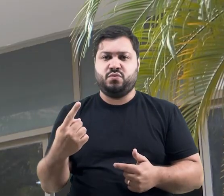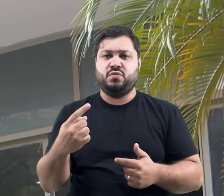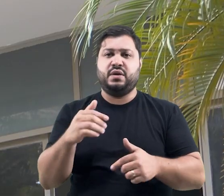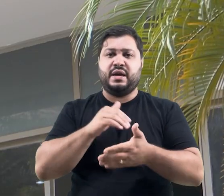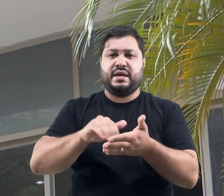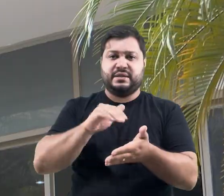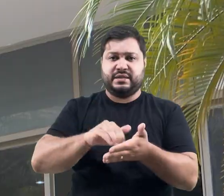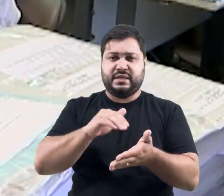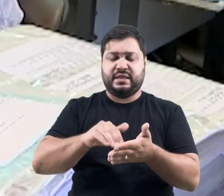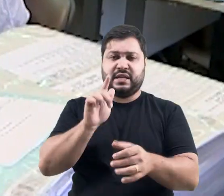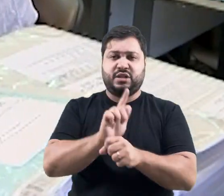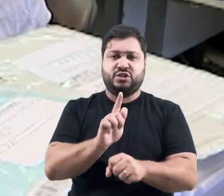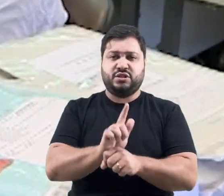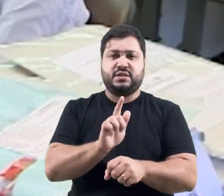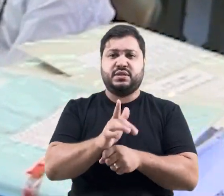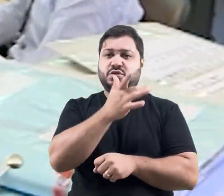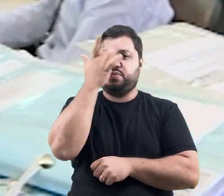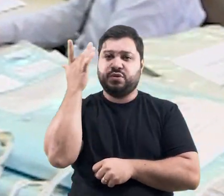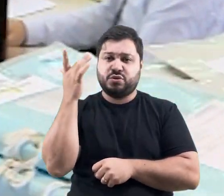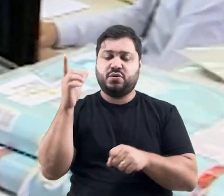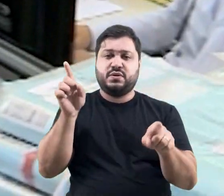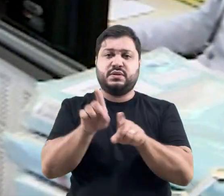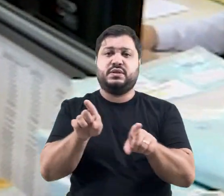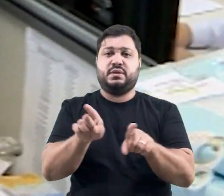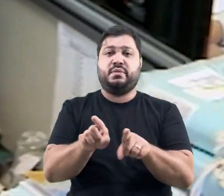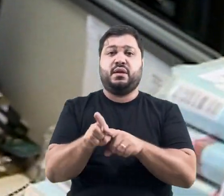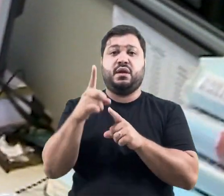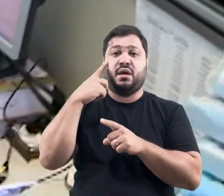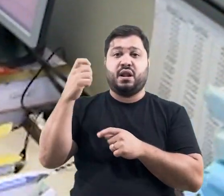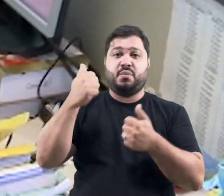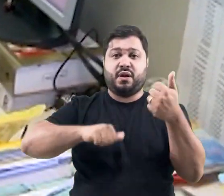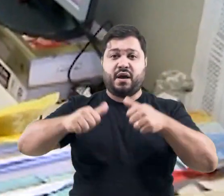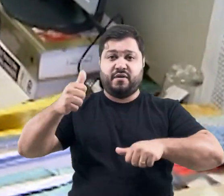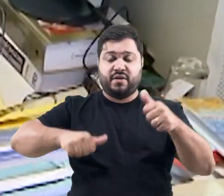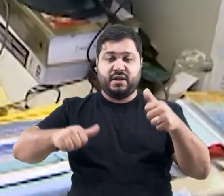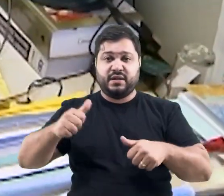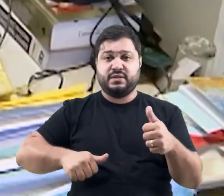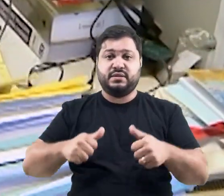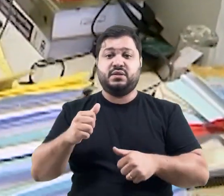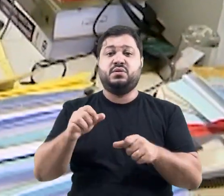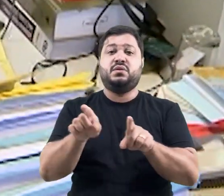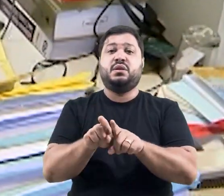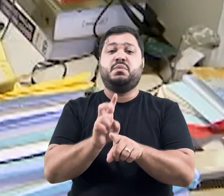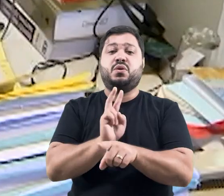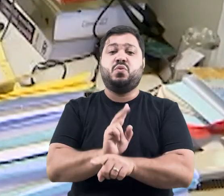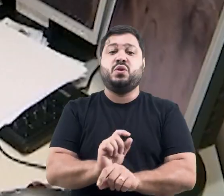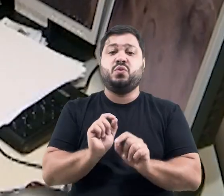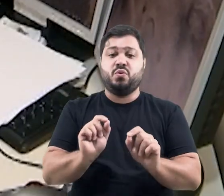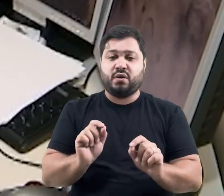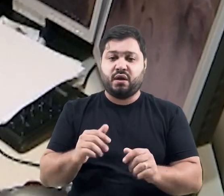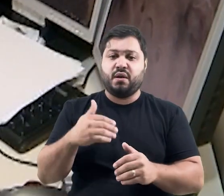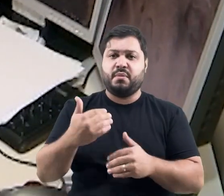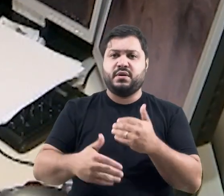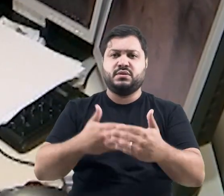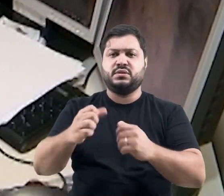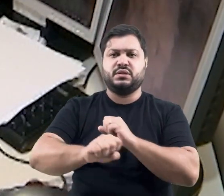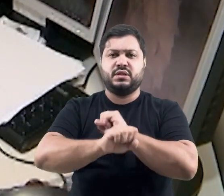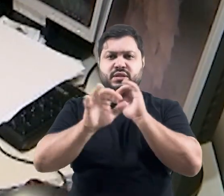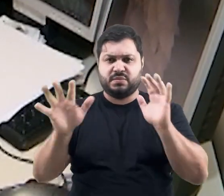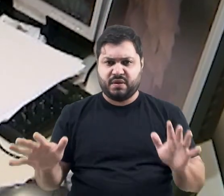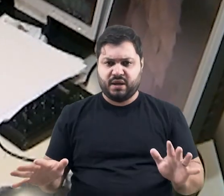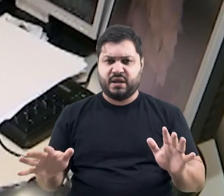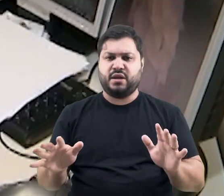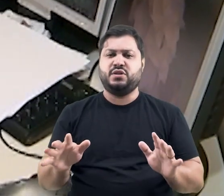No TRF1, a Secretaria de Gestão de Pessoas, além de elaborar a avaliação anual, cuida para que seja